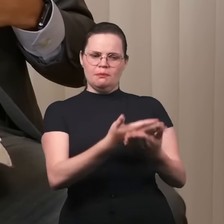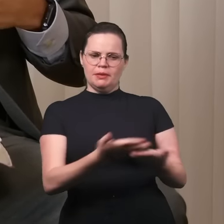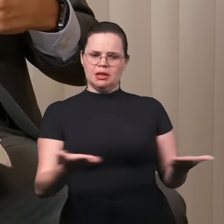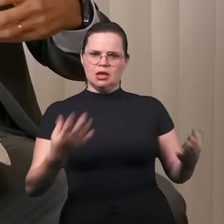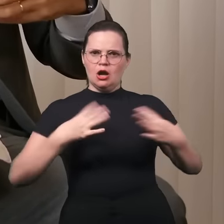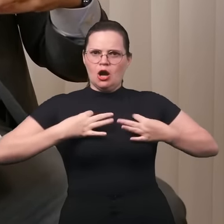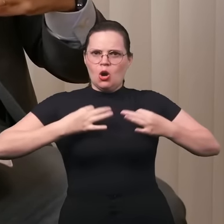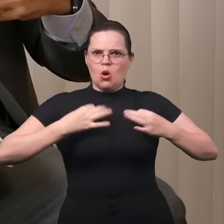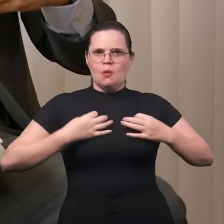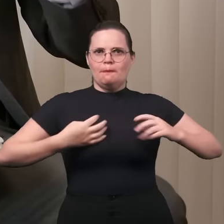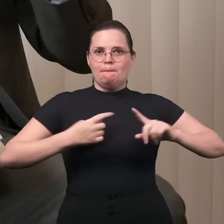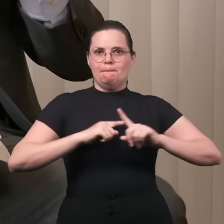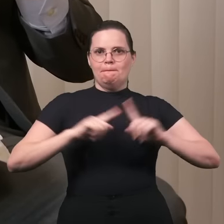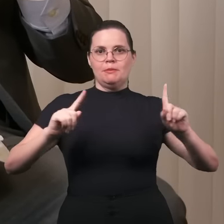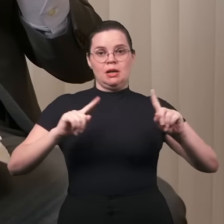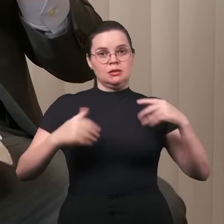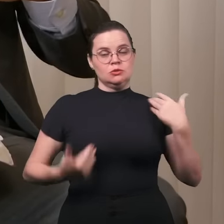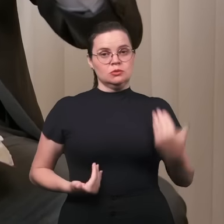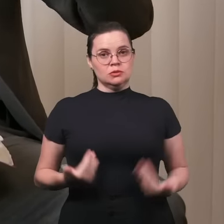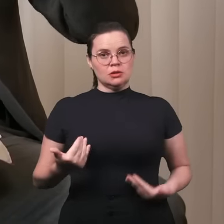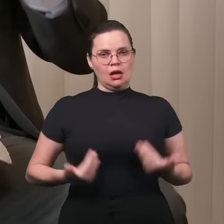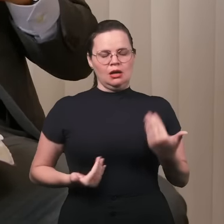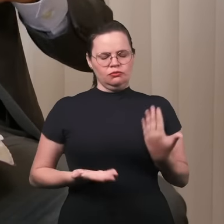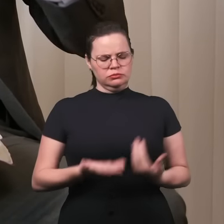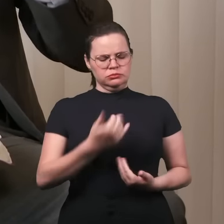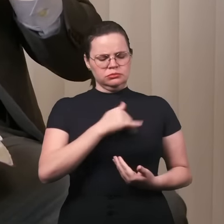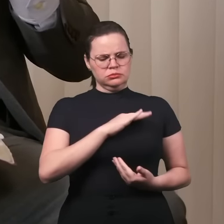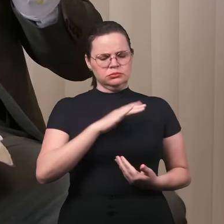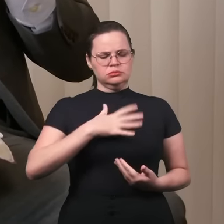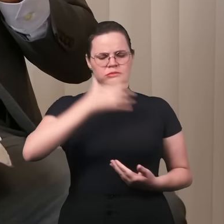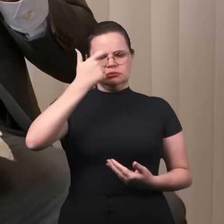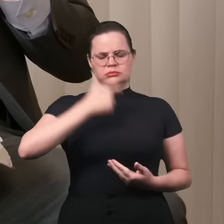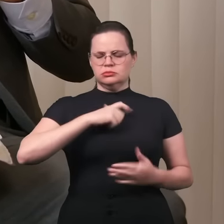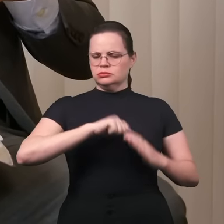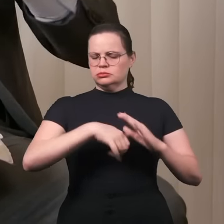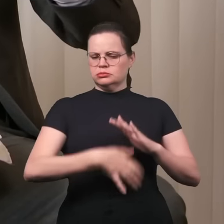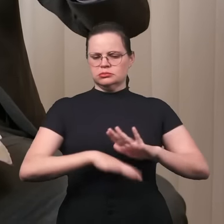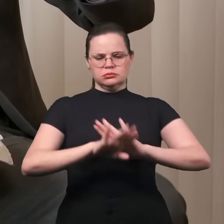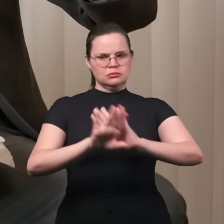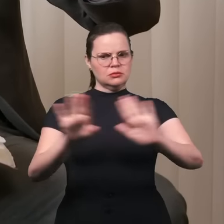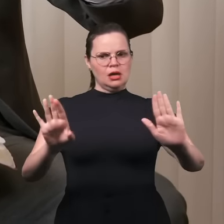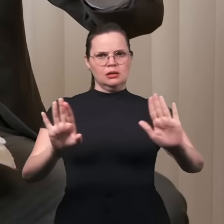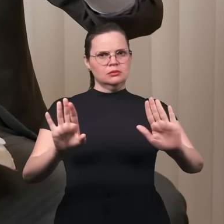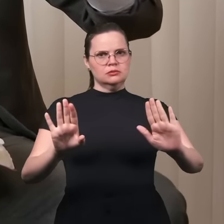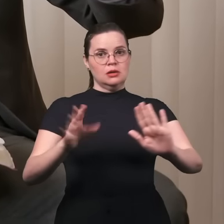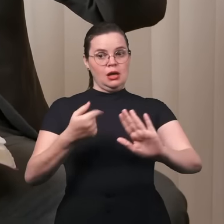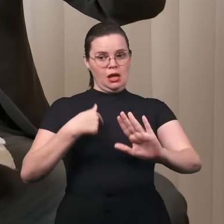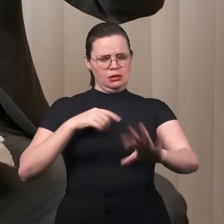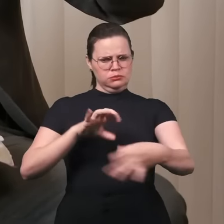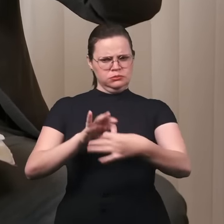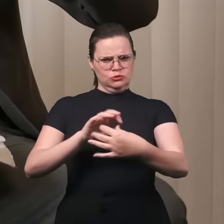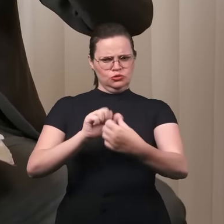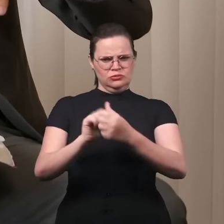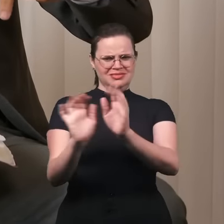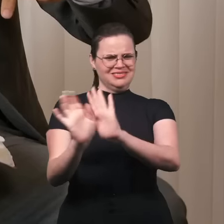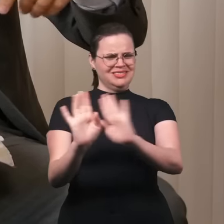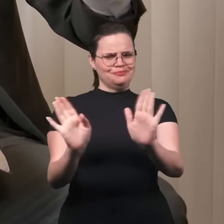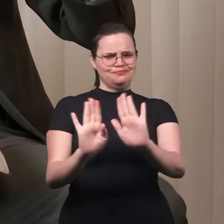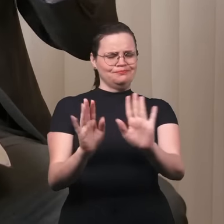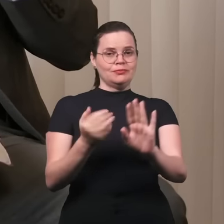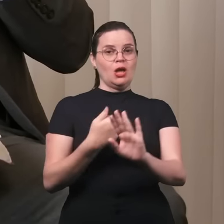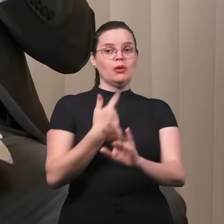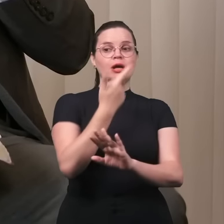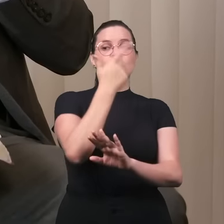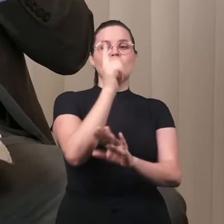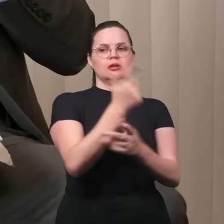a vestimenta, mas o servo, ele mantém a sua característica. Ele falou, não, nós queremos o alimento espiritual. E para